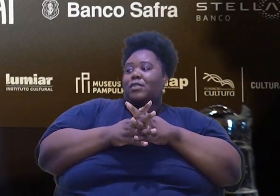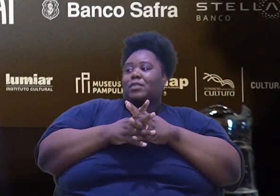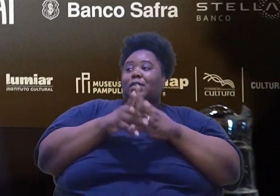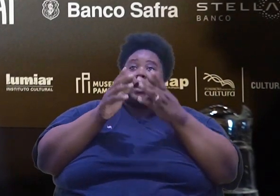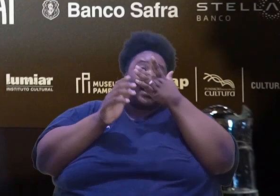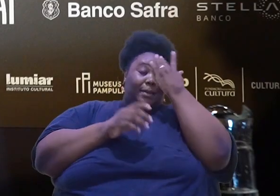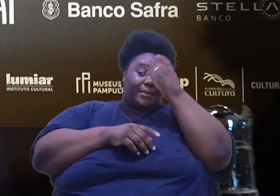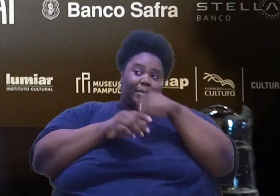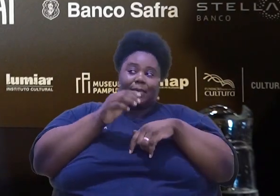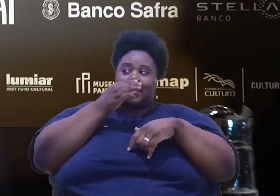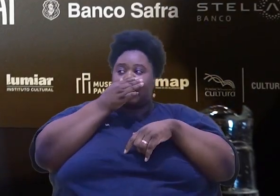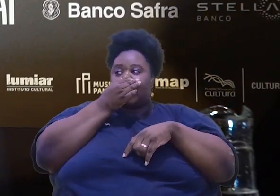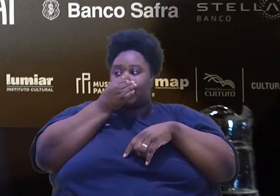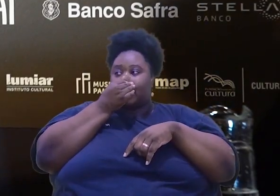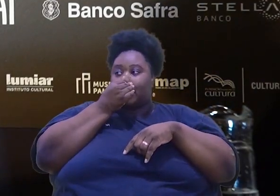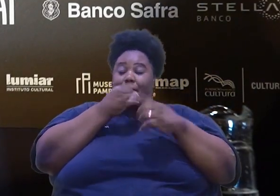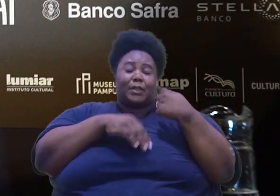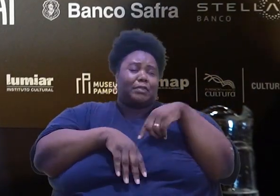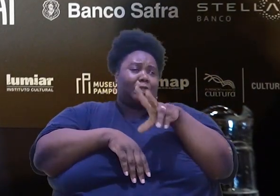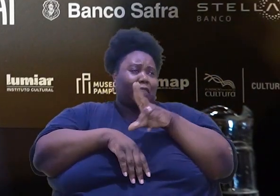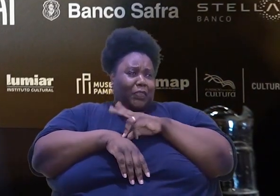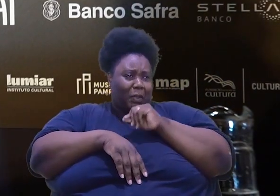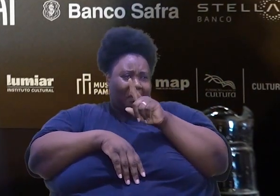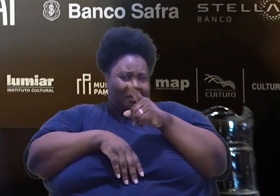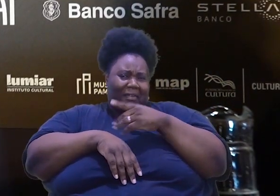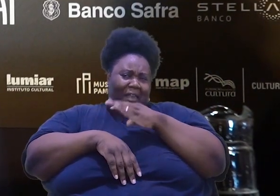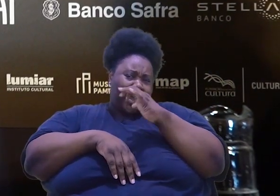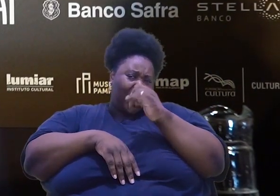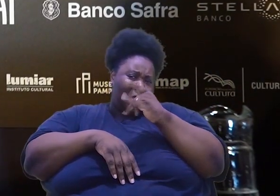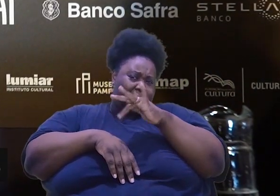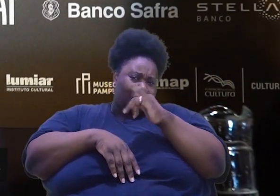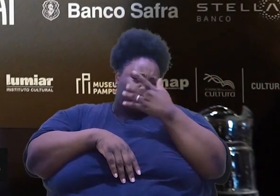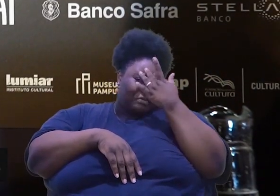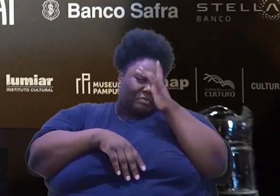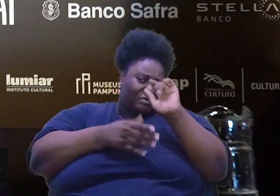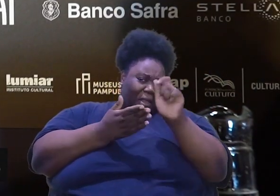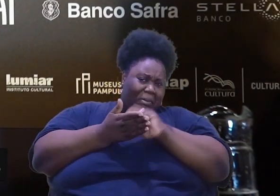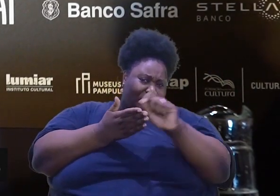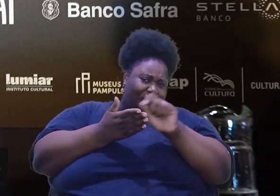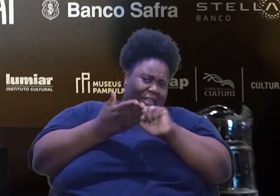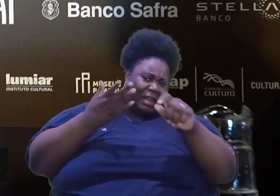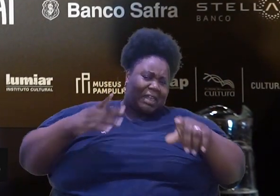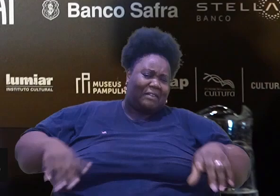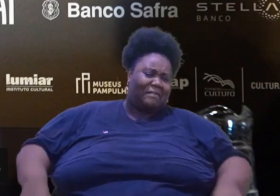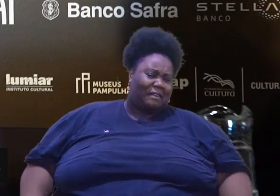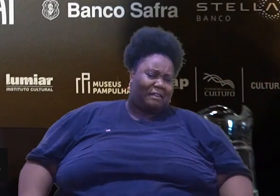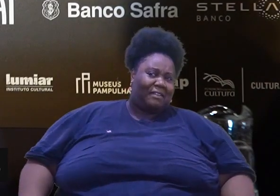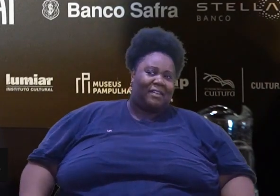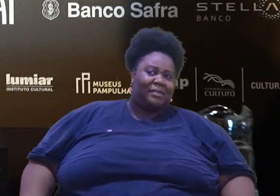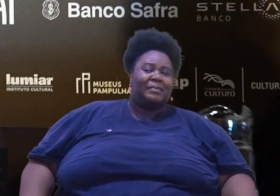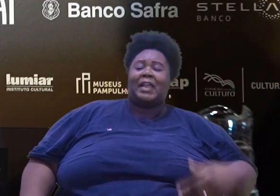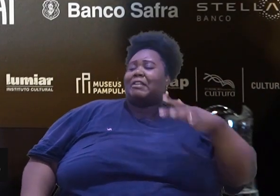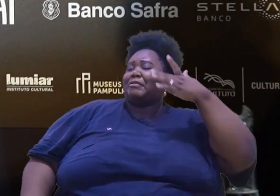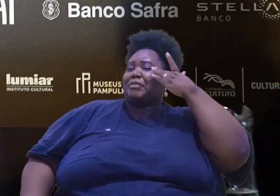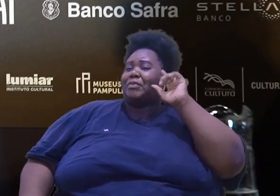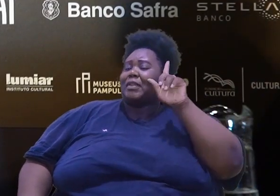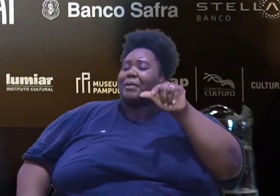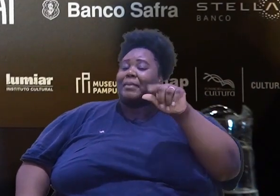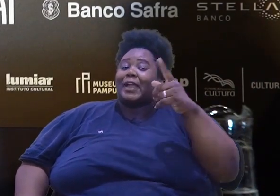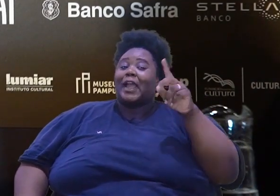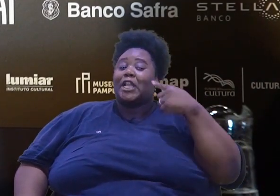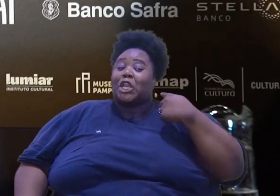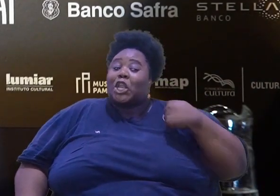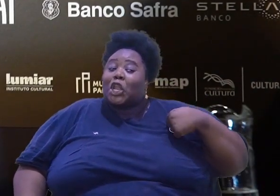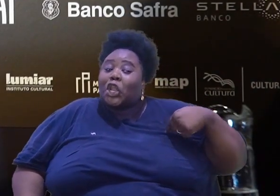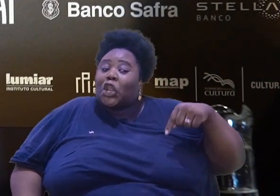autoral, aí vai dizer, nossa, mas a Conceição Evaristo não sabe fazer concordância, ela não sabe que